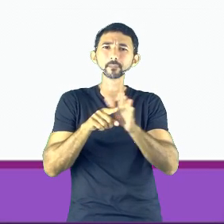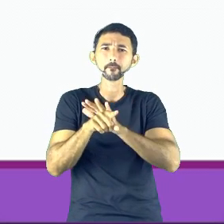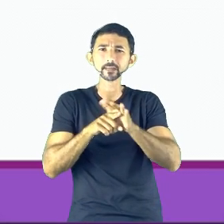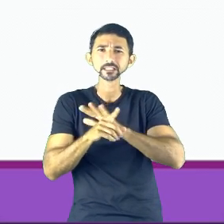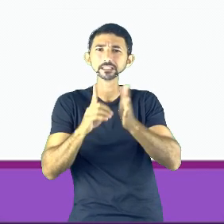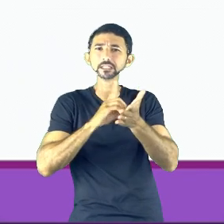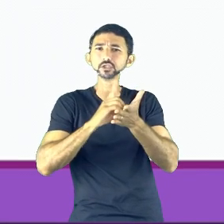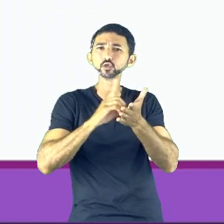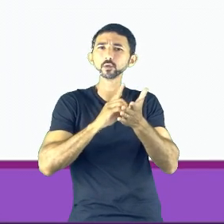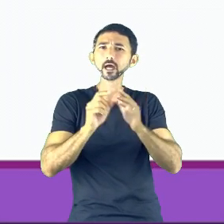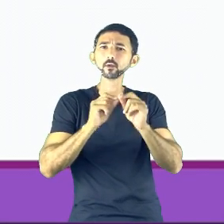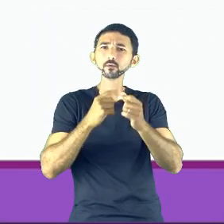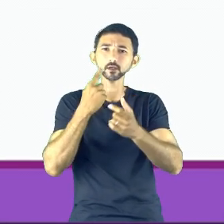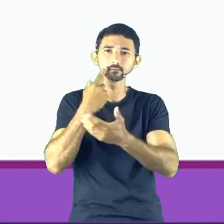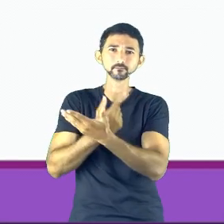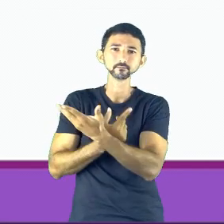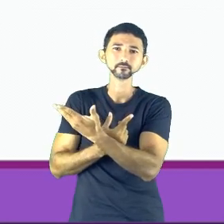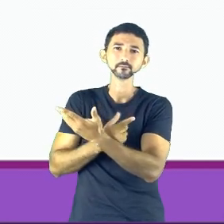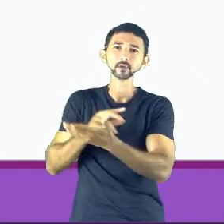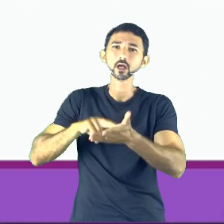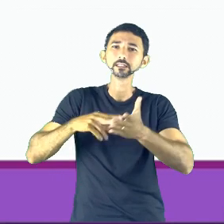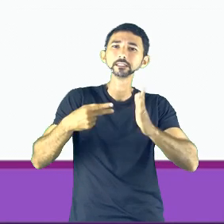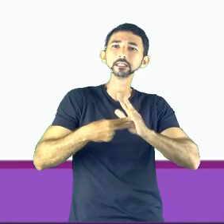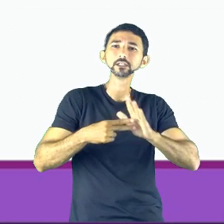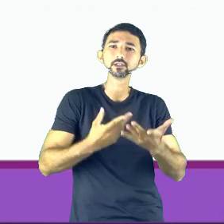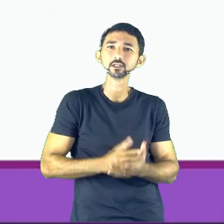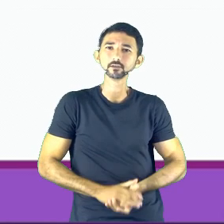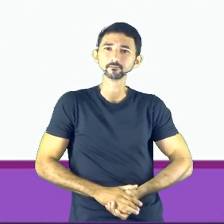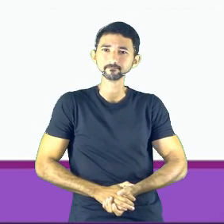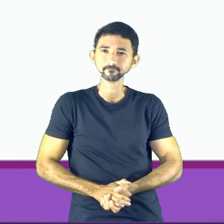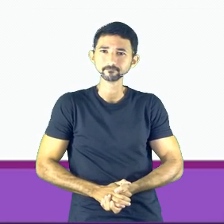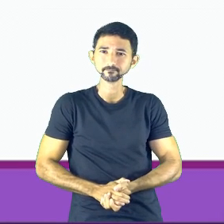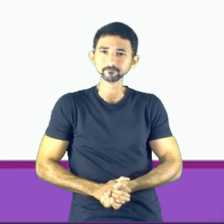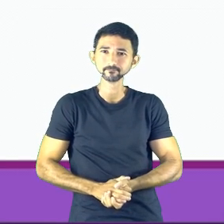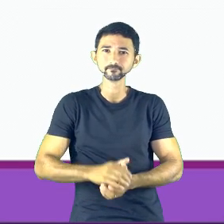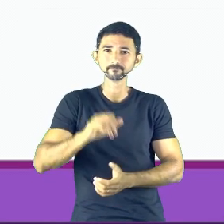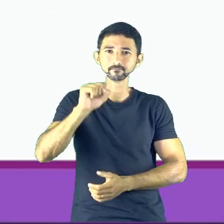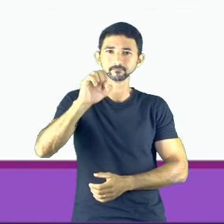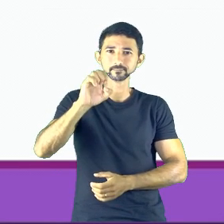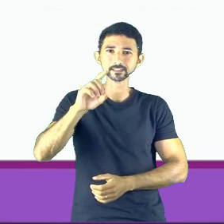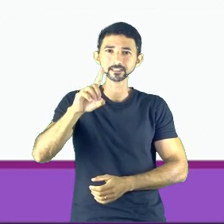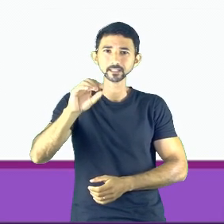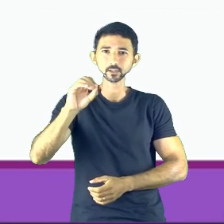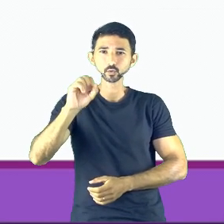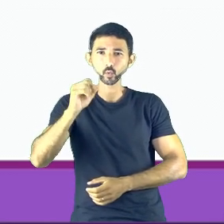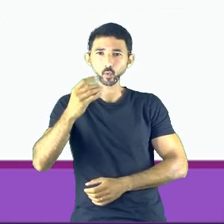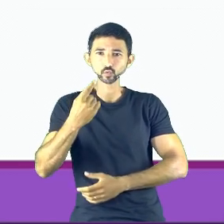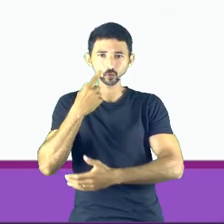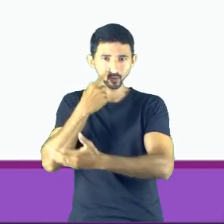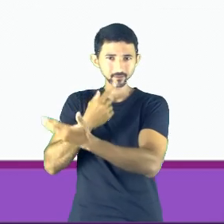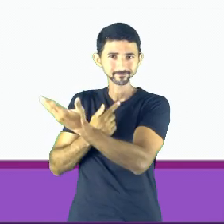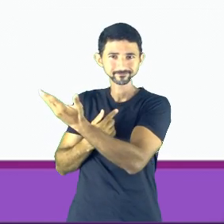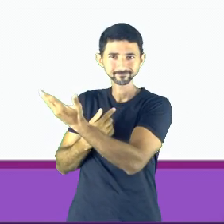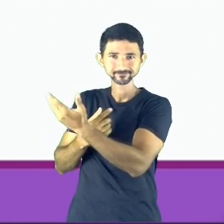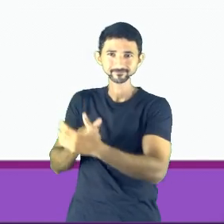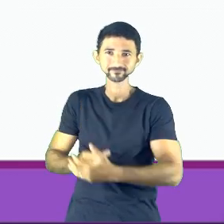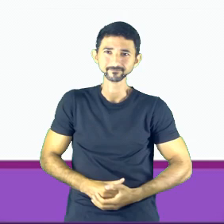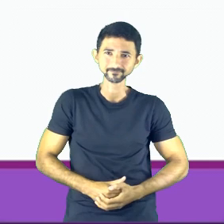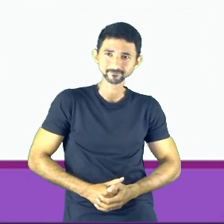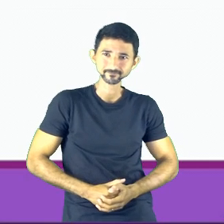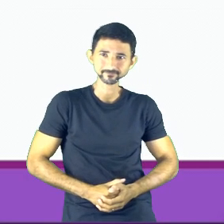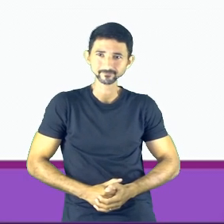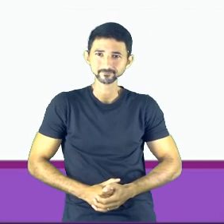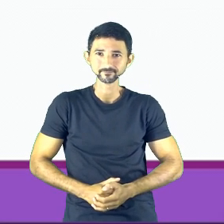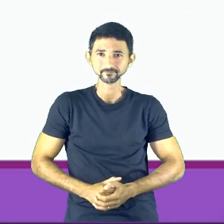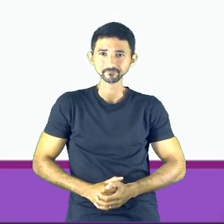é bom procurar no dicionário, mas vou logo dizer aqui para você, ó. Lustroso significa sedoso ou brilhante, tá